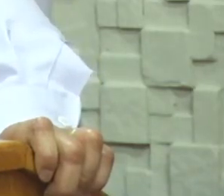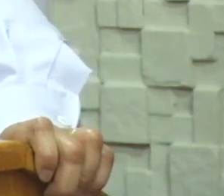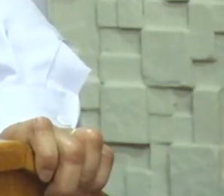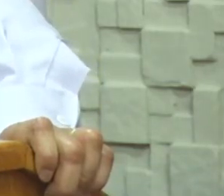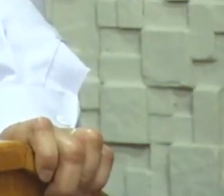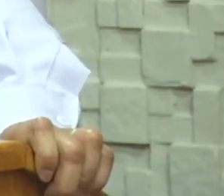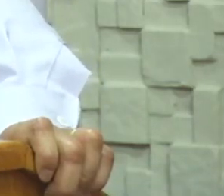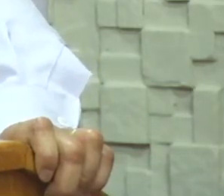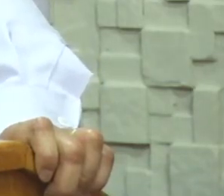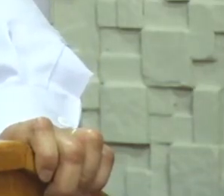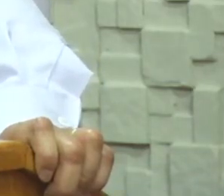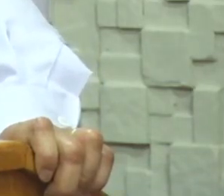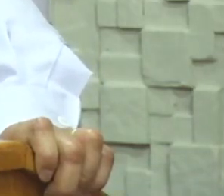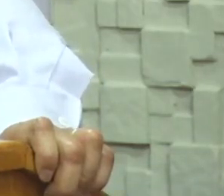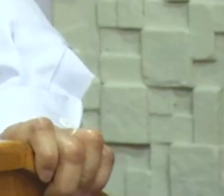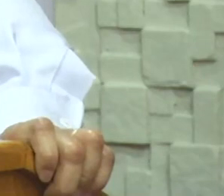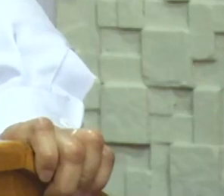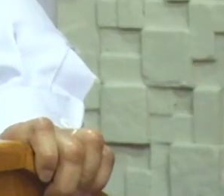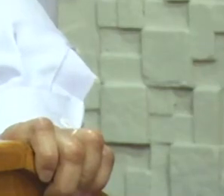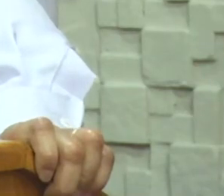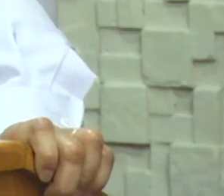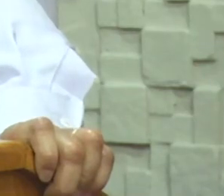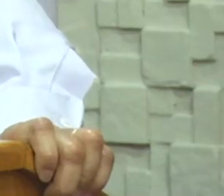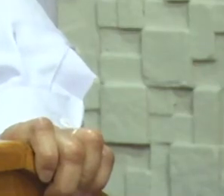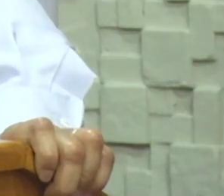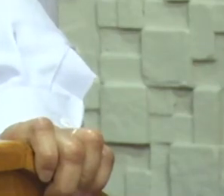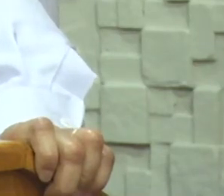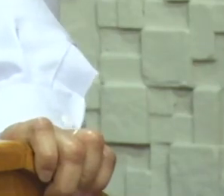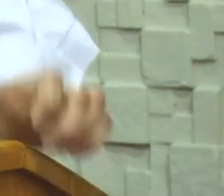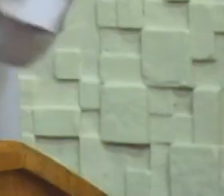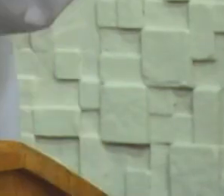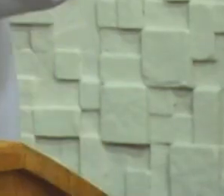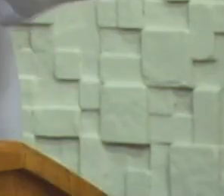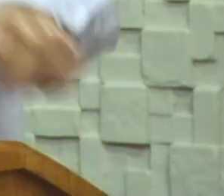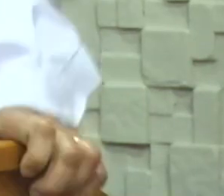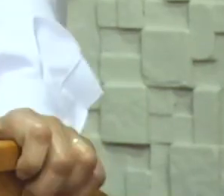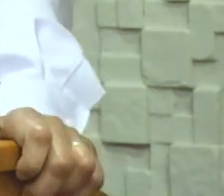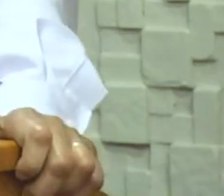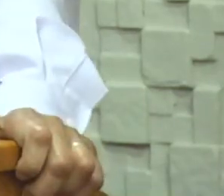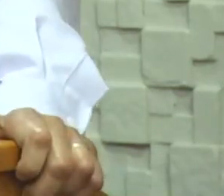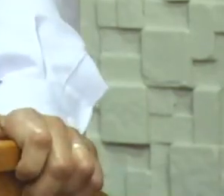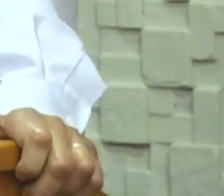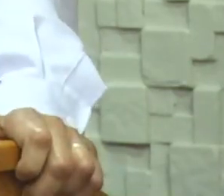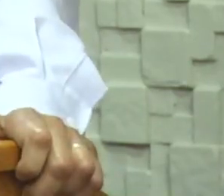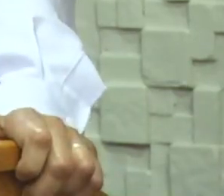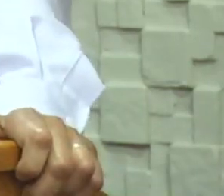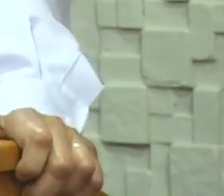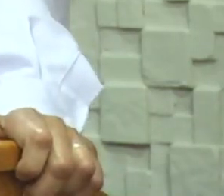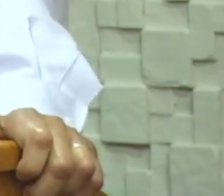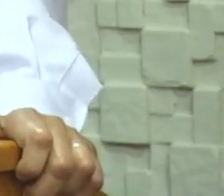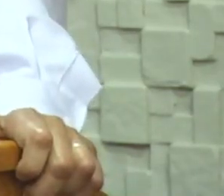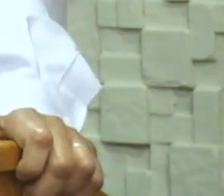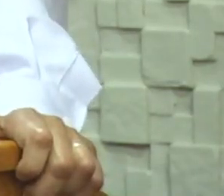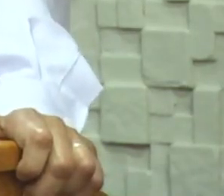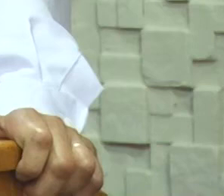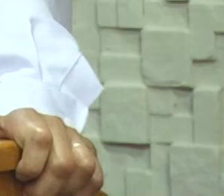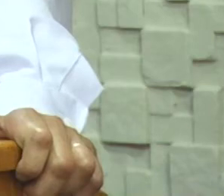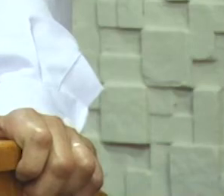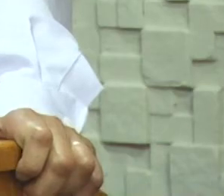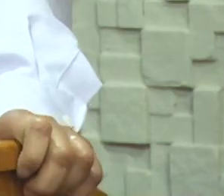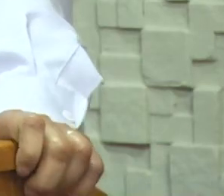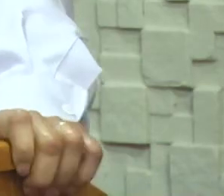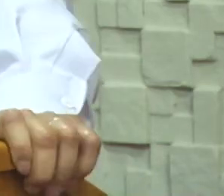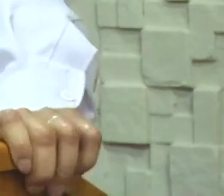que fez, junto com outros vereadores aí, especialmente o Lucas, que foi atrás disso também. Então,